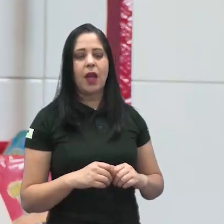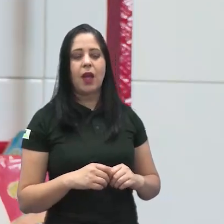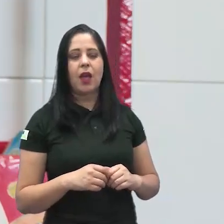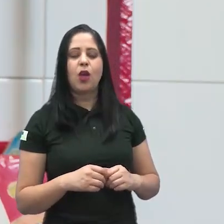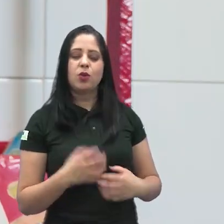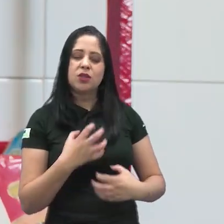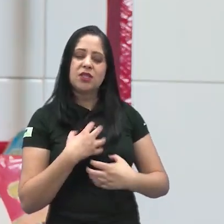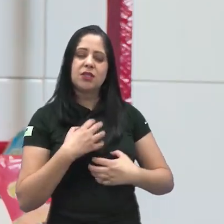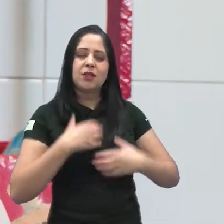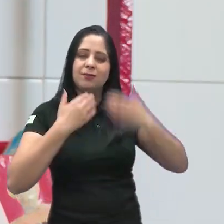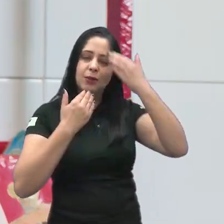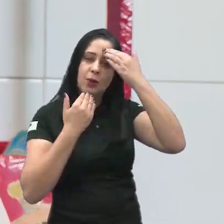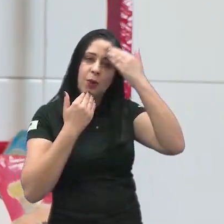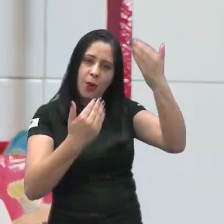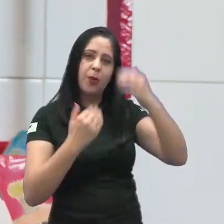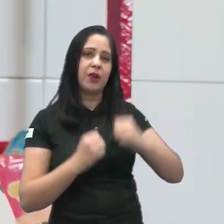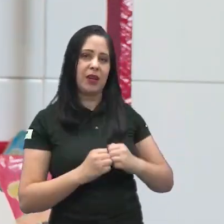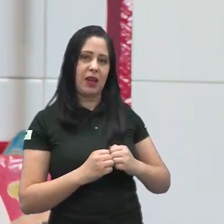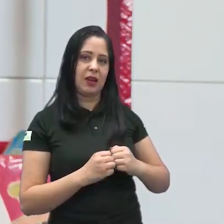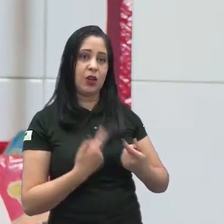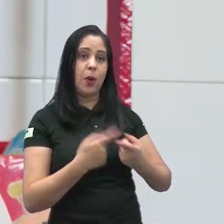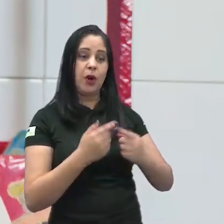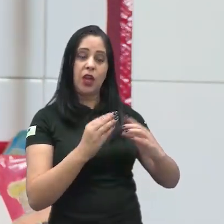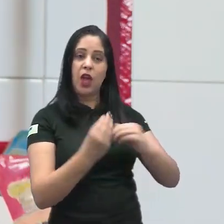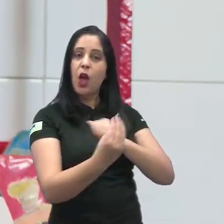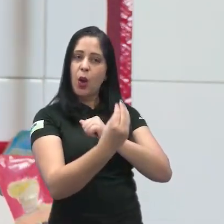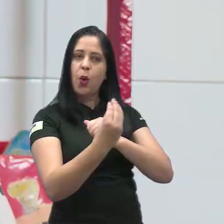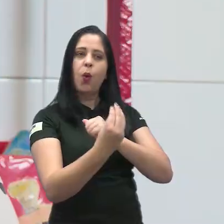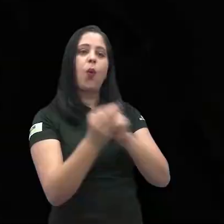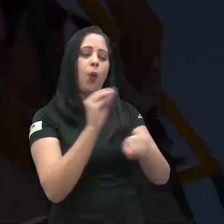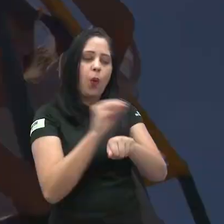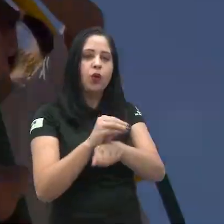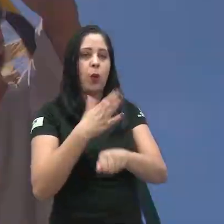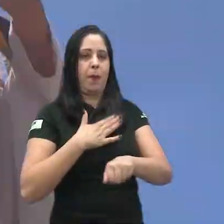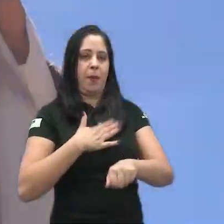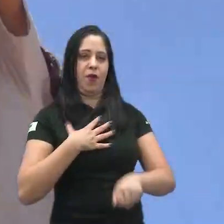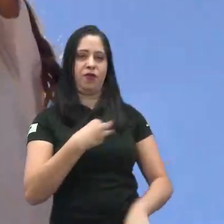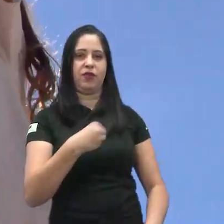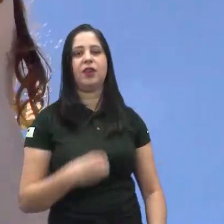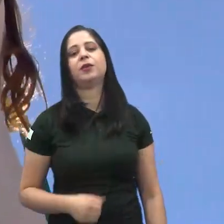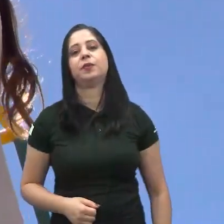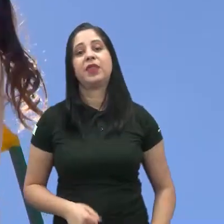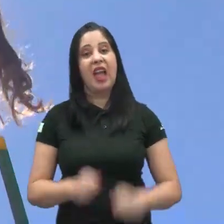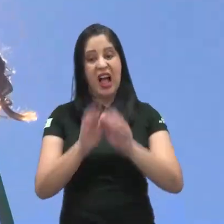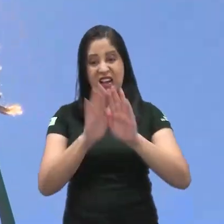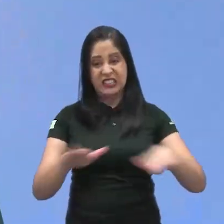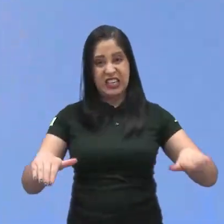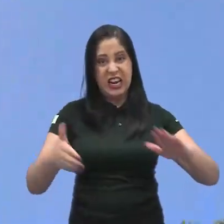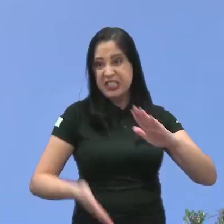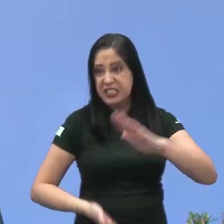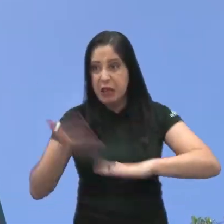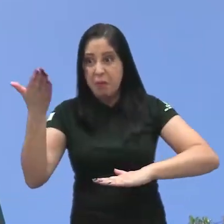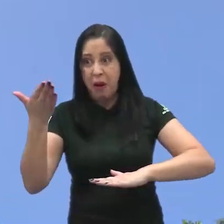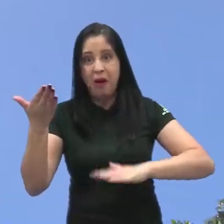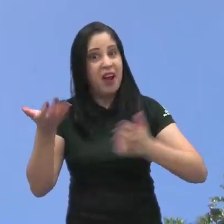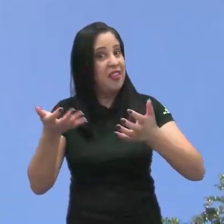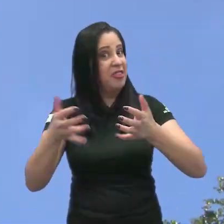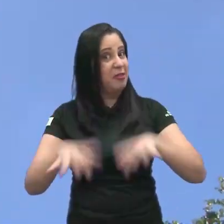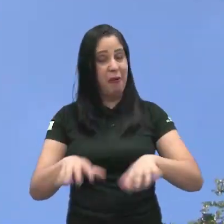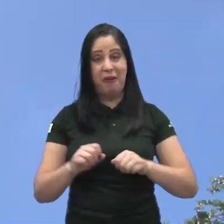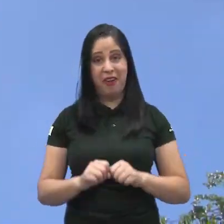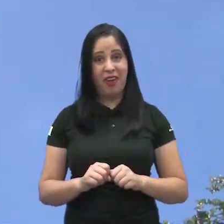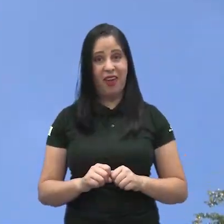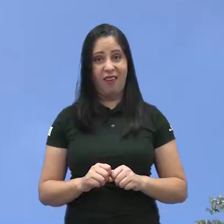de gratidão com a Éden Lar para cuidar bem dos nossos filhos, né? Nós temos crianças que não querem ir embora. Quando chega o